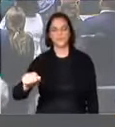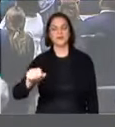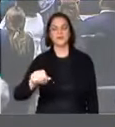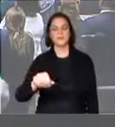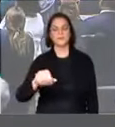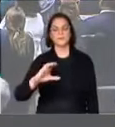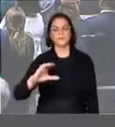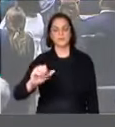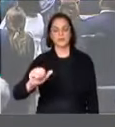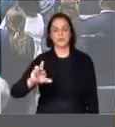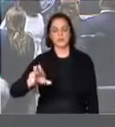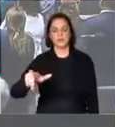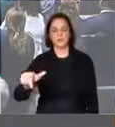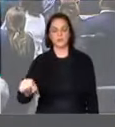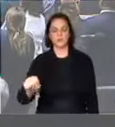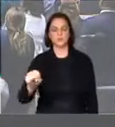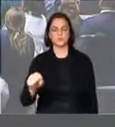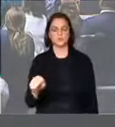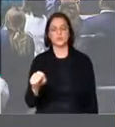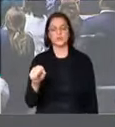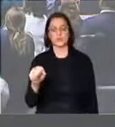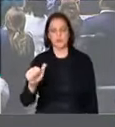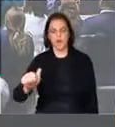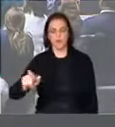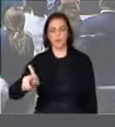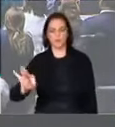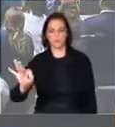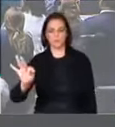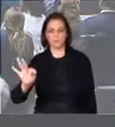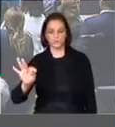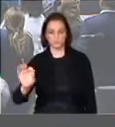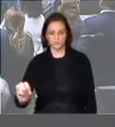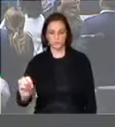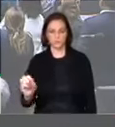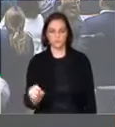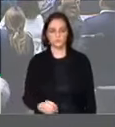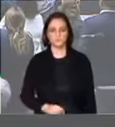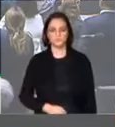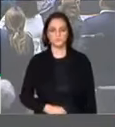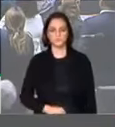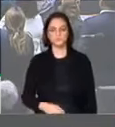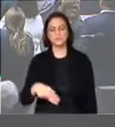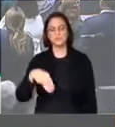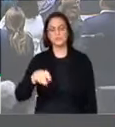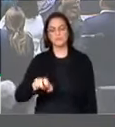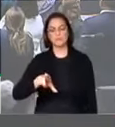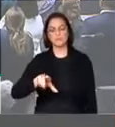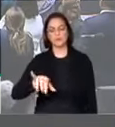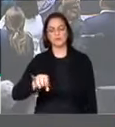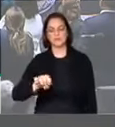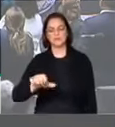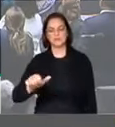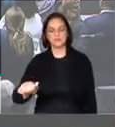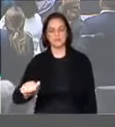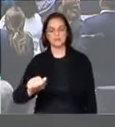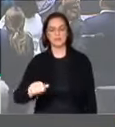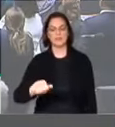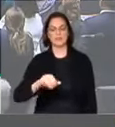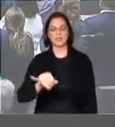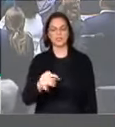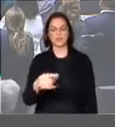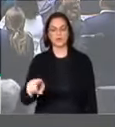Irineu, Carlos Augusto Ferreira Menezes, Melissa Navarro,